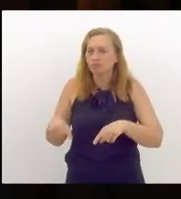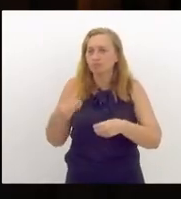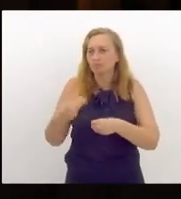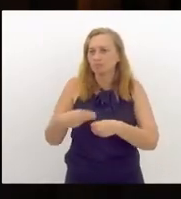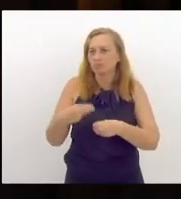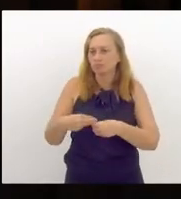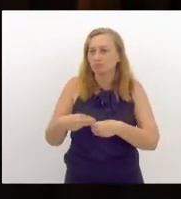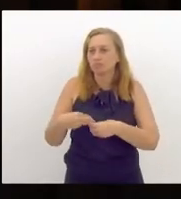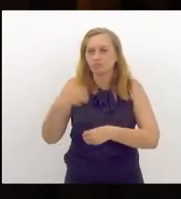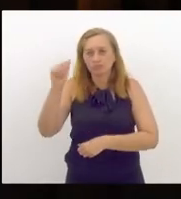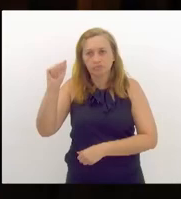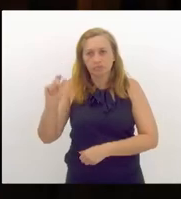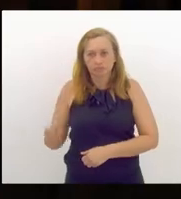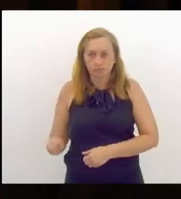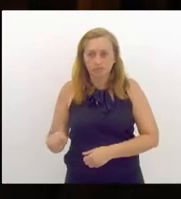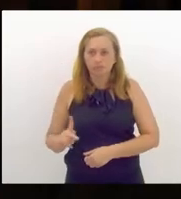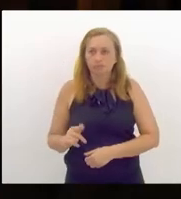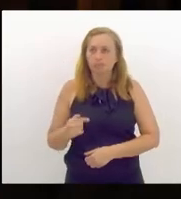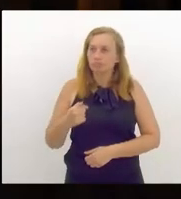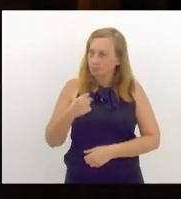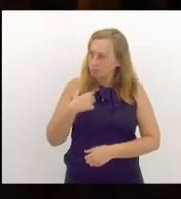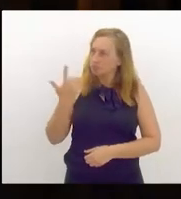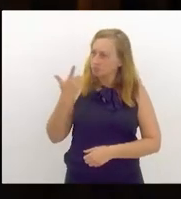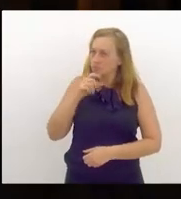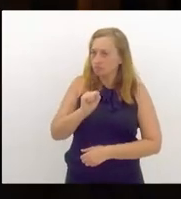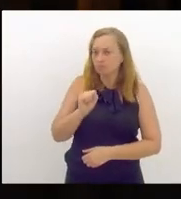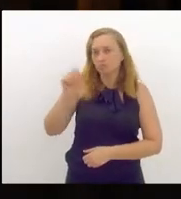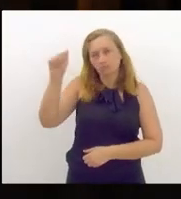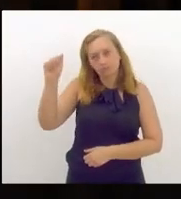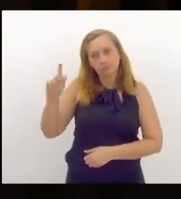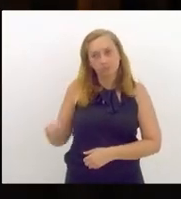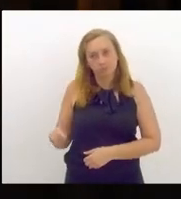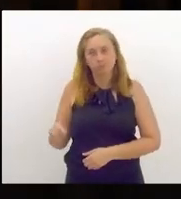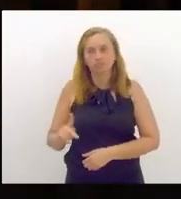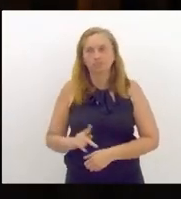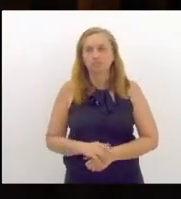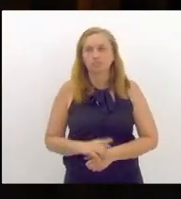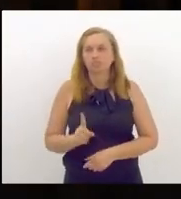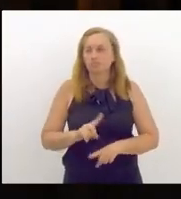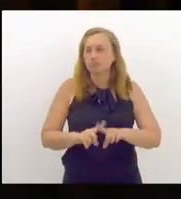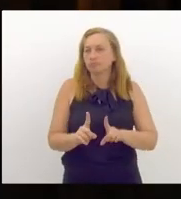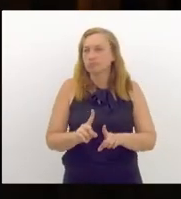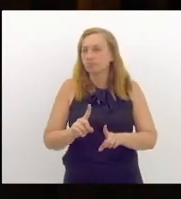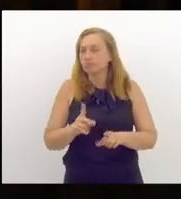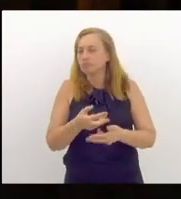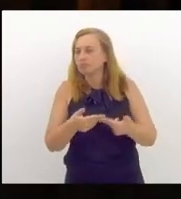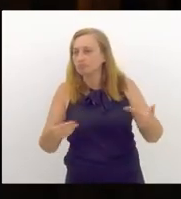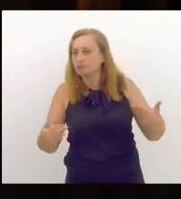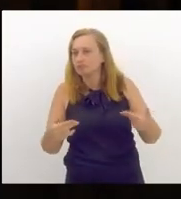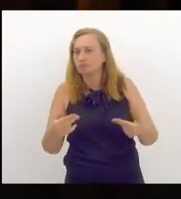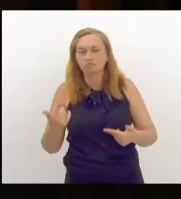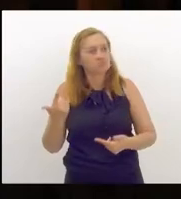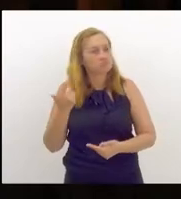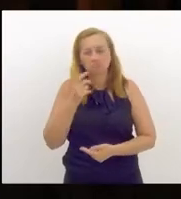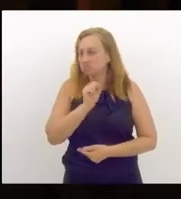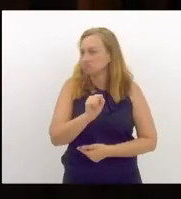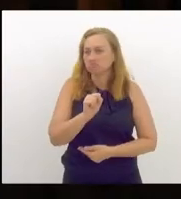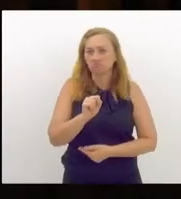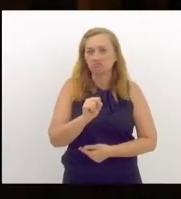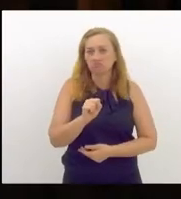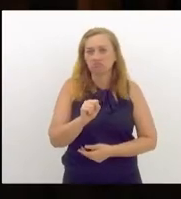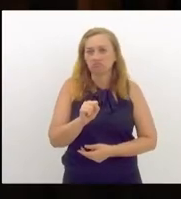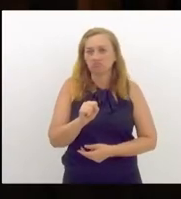aposentada eu conseguia aposentadoria mas muitos não irão conseguir